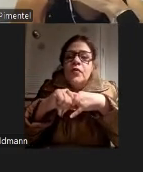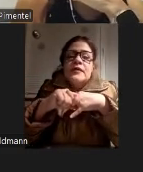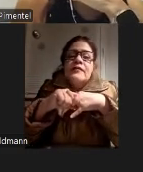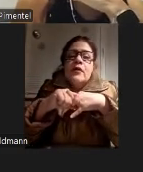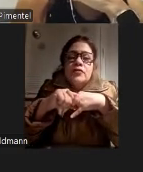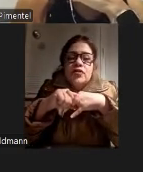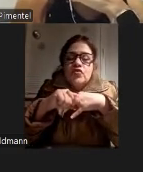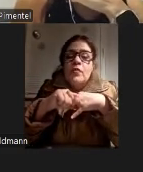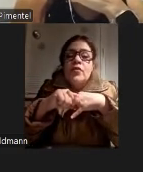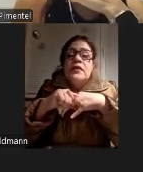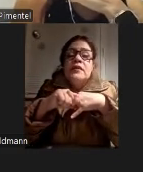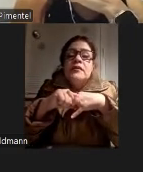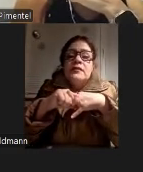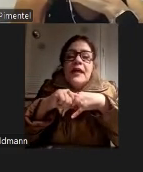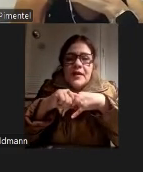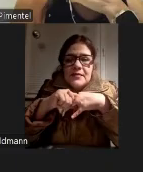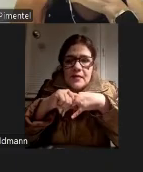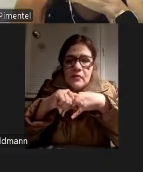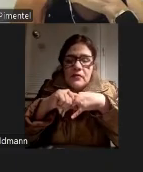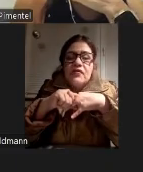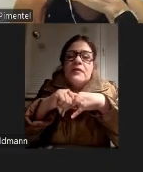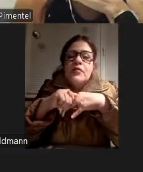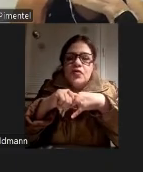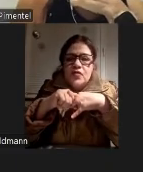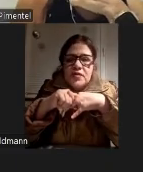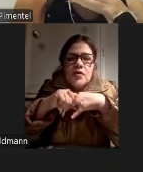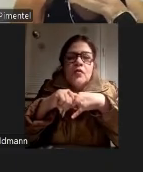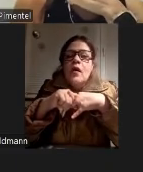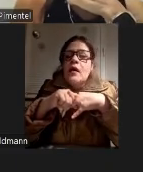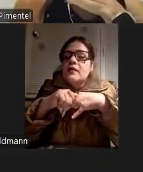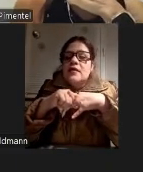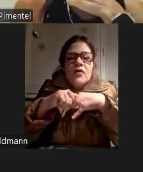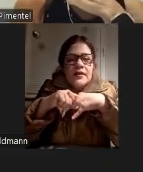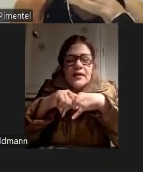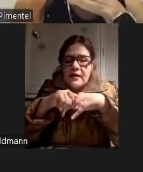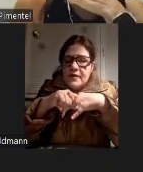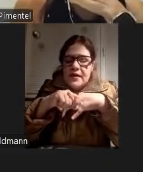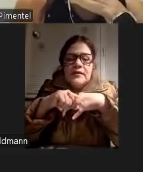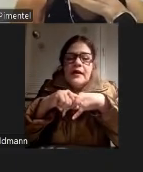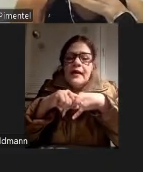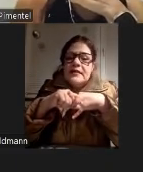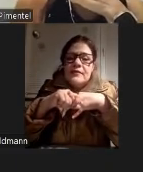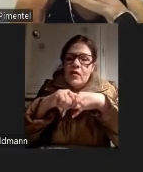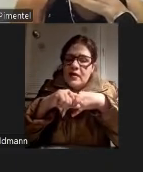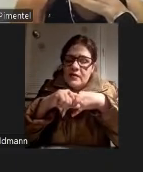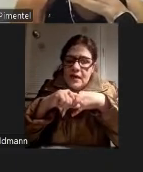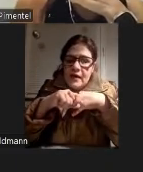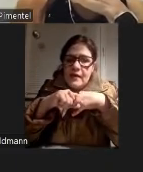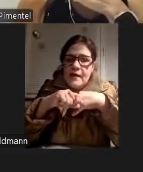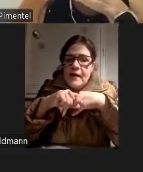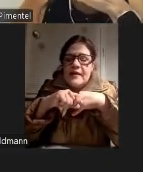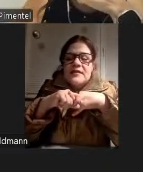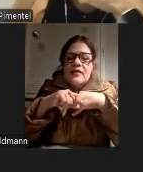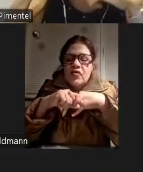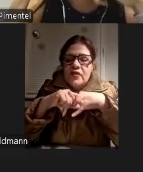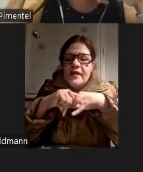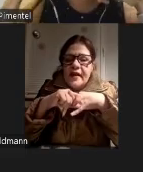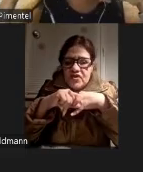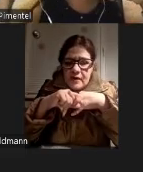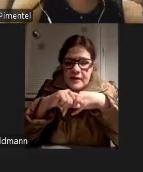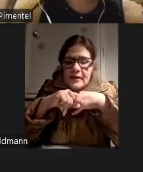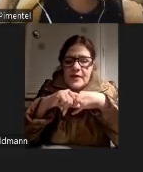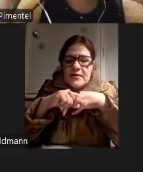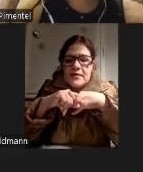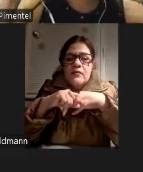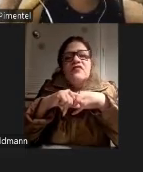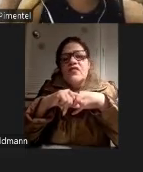alto porque você estava com um distúrbio de depressão e você produziu desordenadamente essa bioquímica